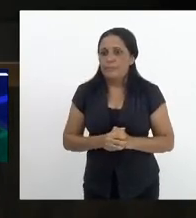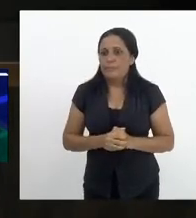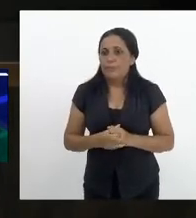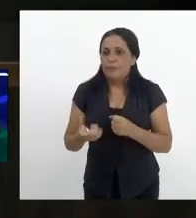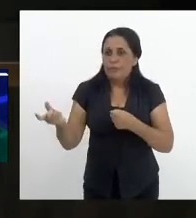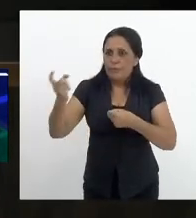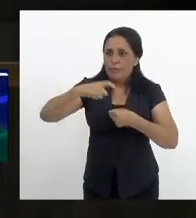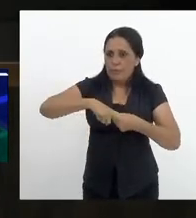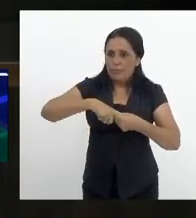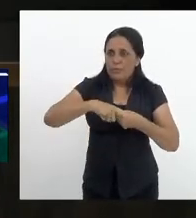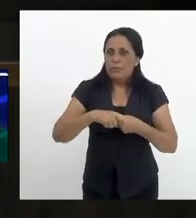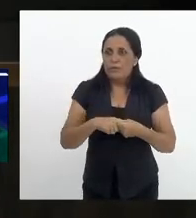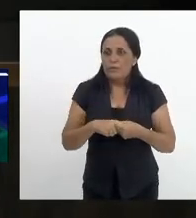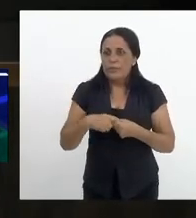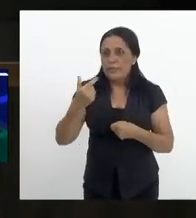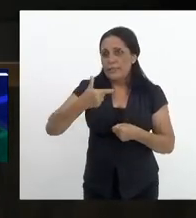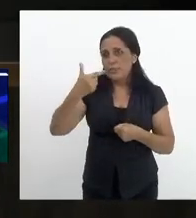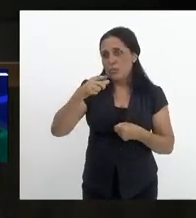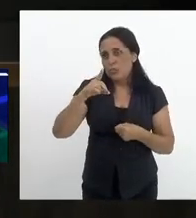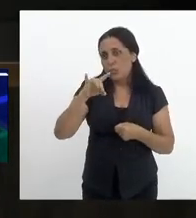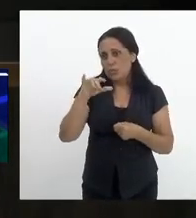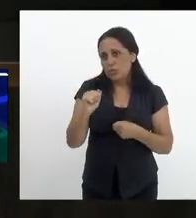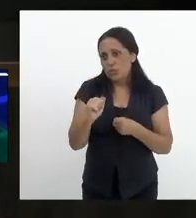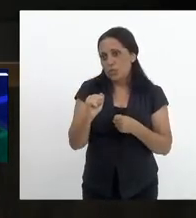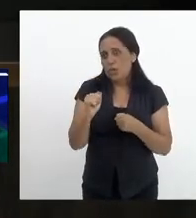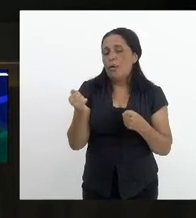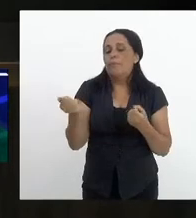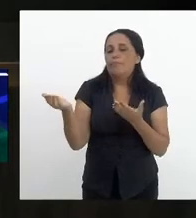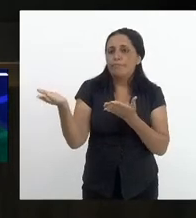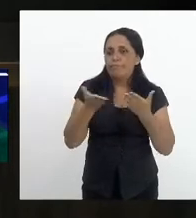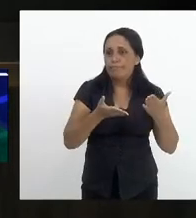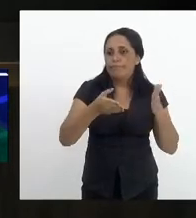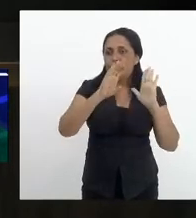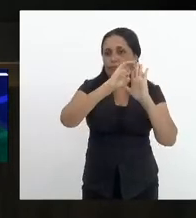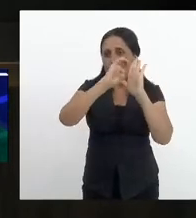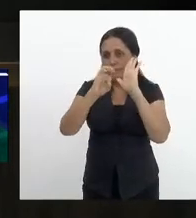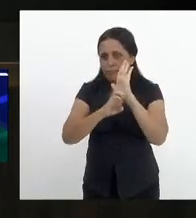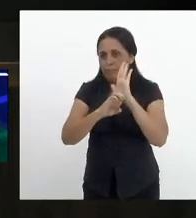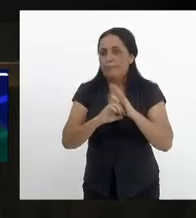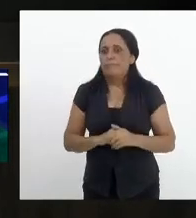Volta o segundo dia para recebimento de emendas.